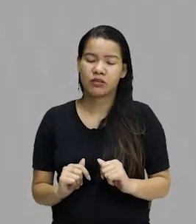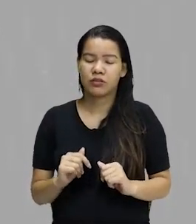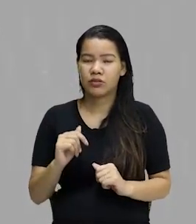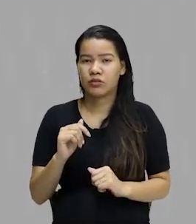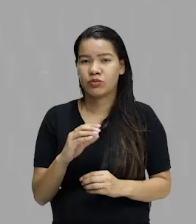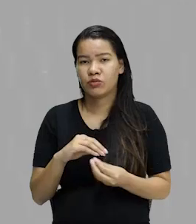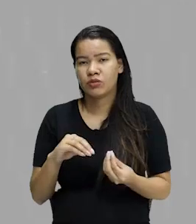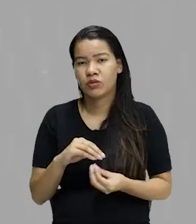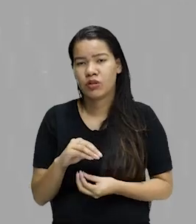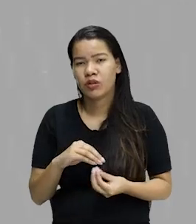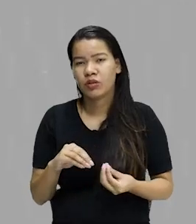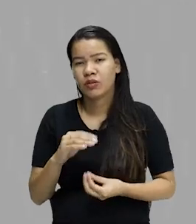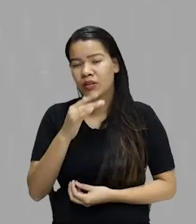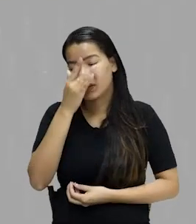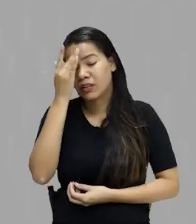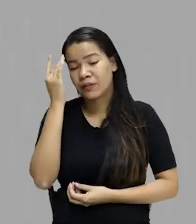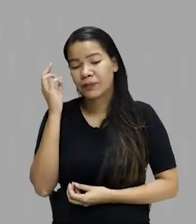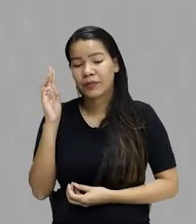precipitar? Vai precipitar o